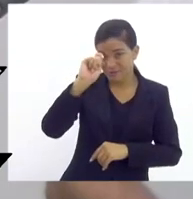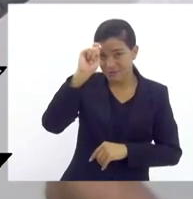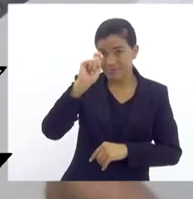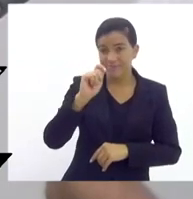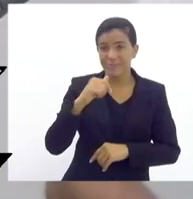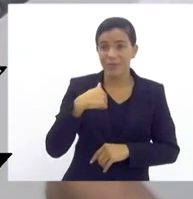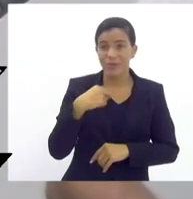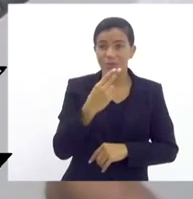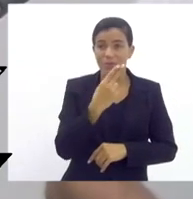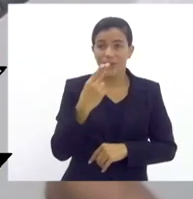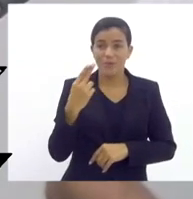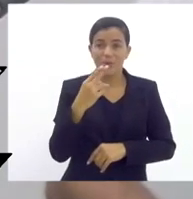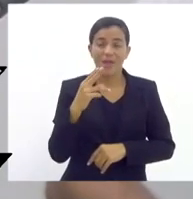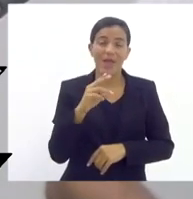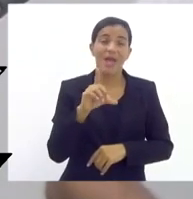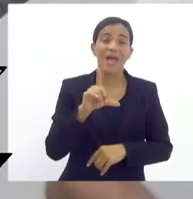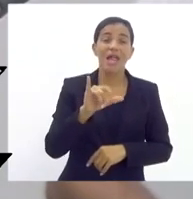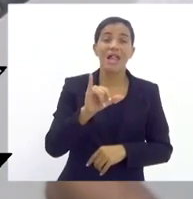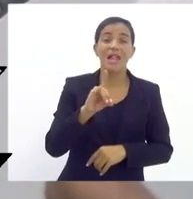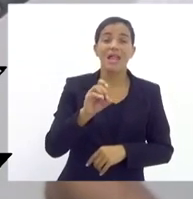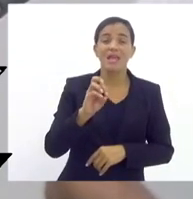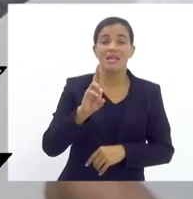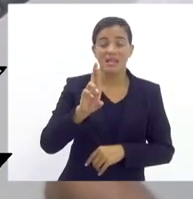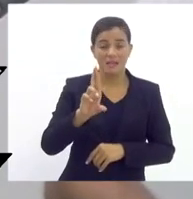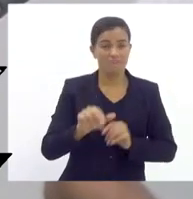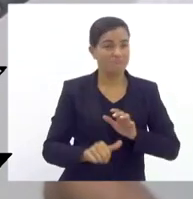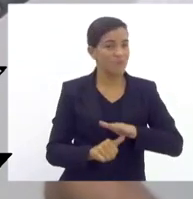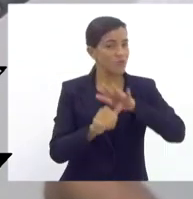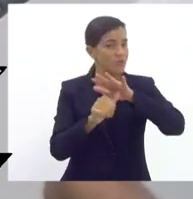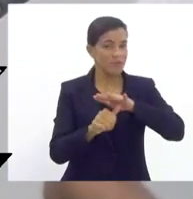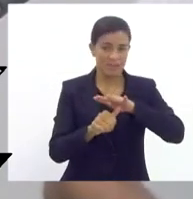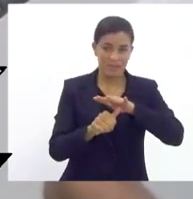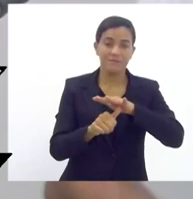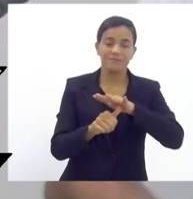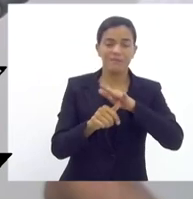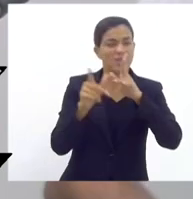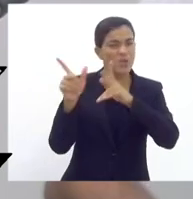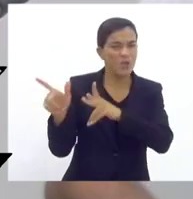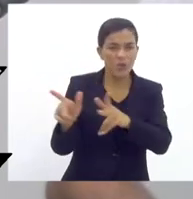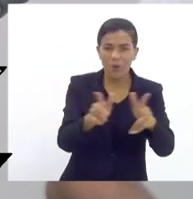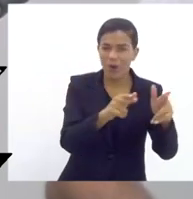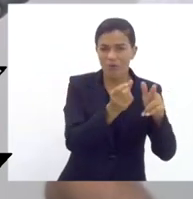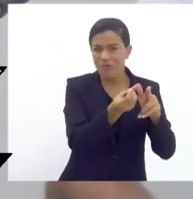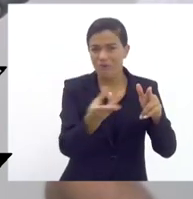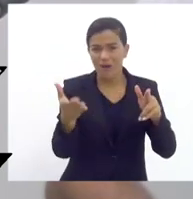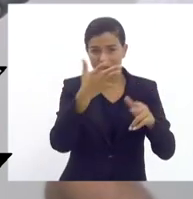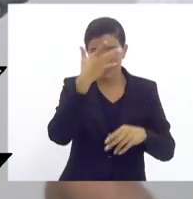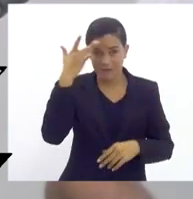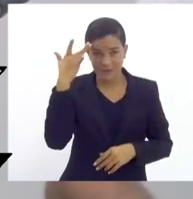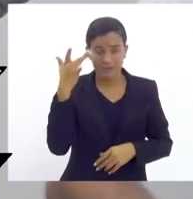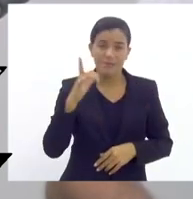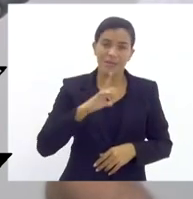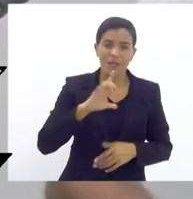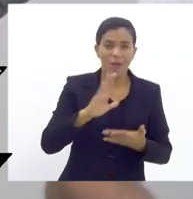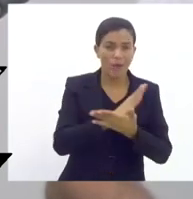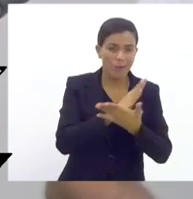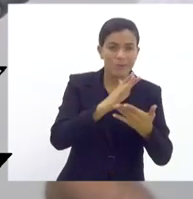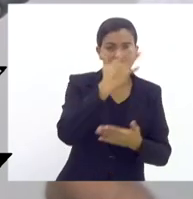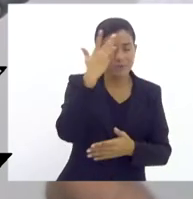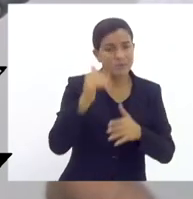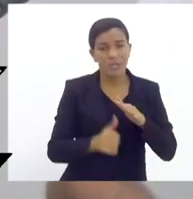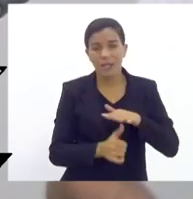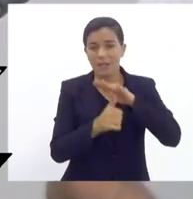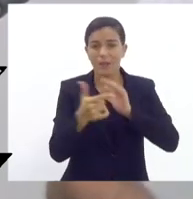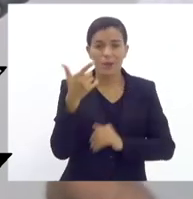é um líder eu sou um líder Imigrante como várias que estão aqui então tem várias que não conseguiu estar aqui também